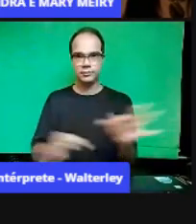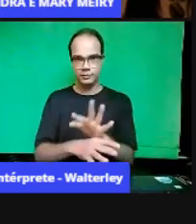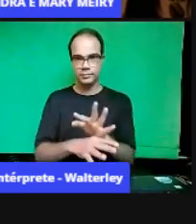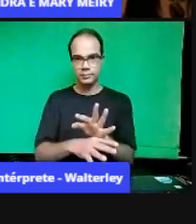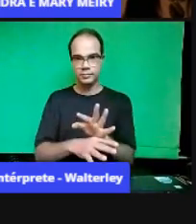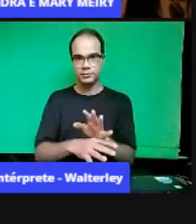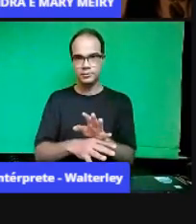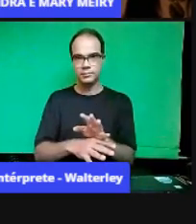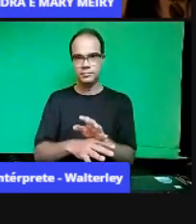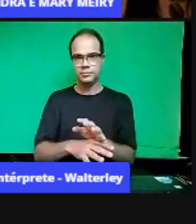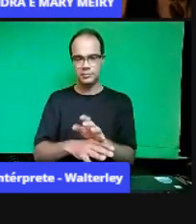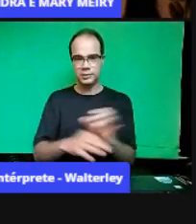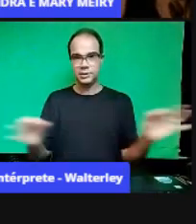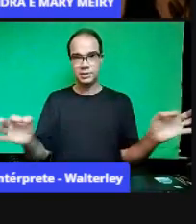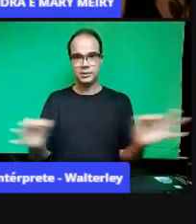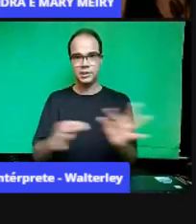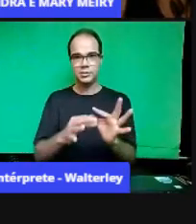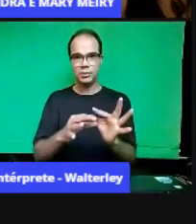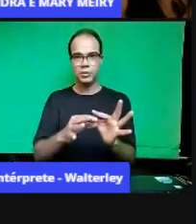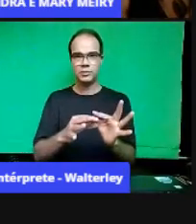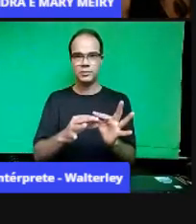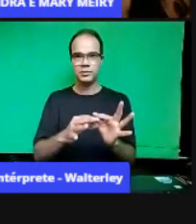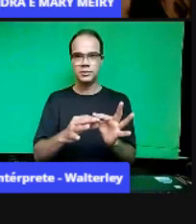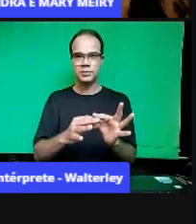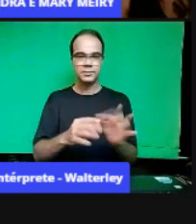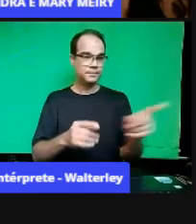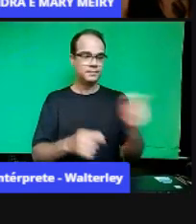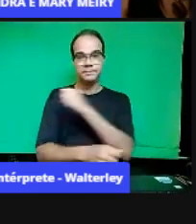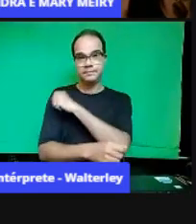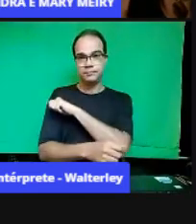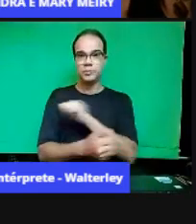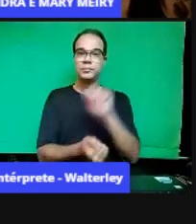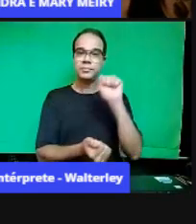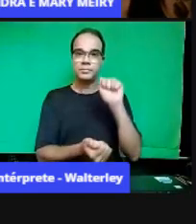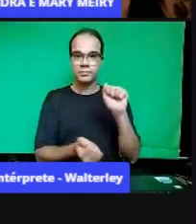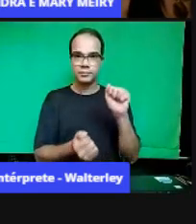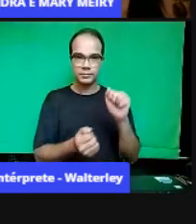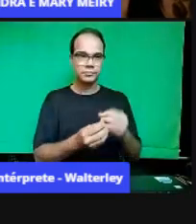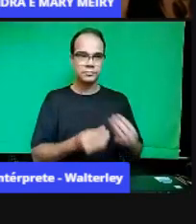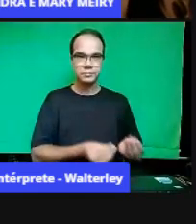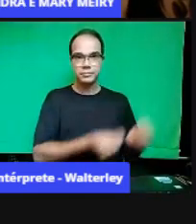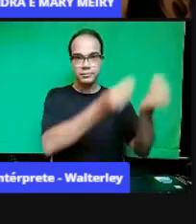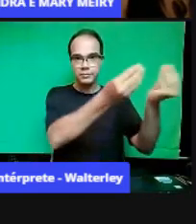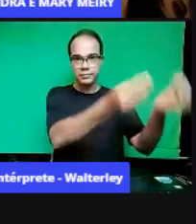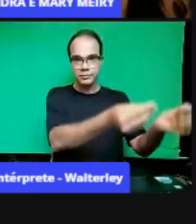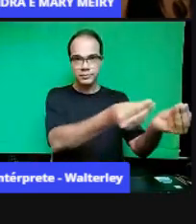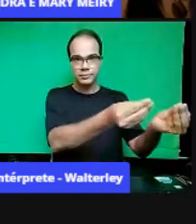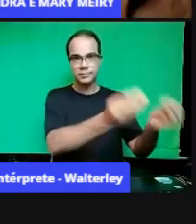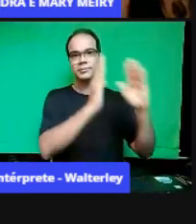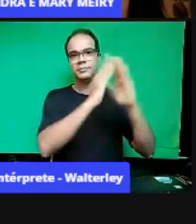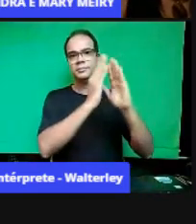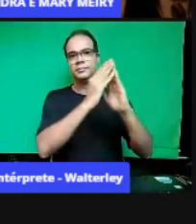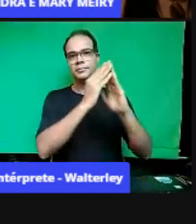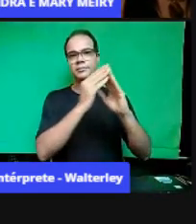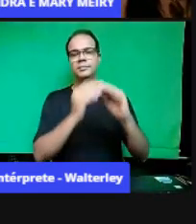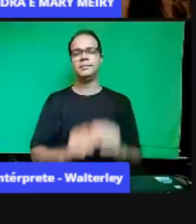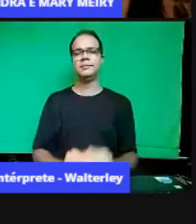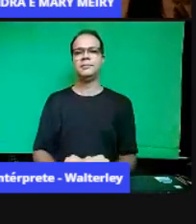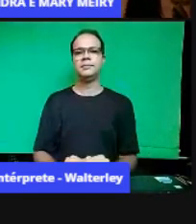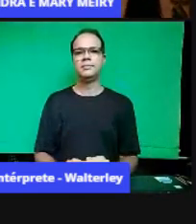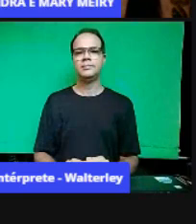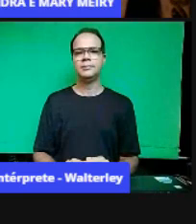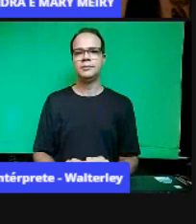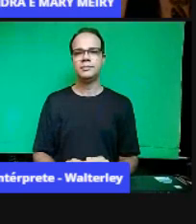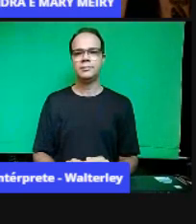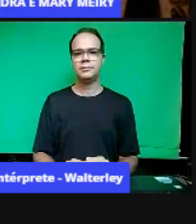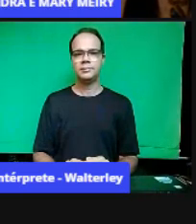junto com o portfólio. Sandra? Acho que é só, né? Agradecer. Vamos lá,